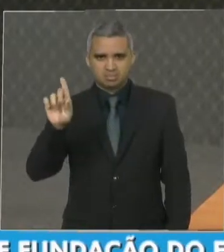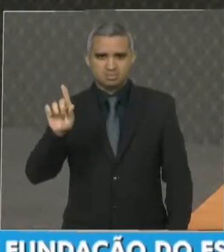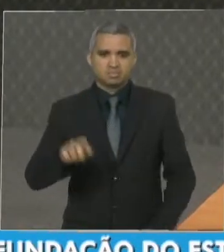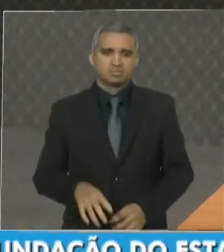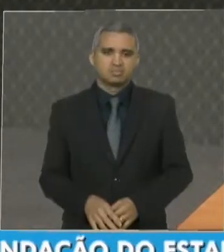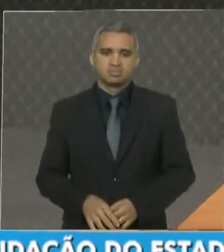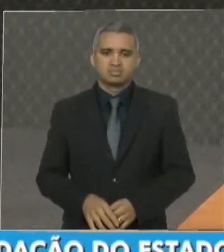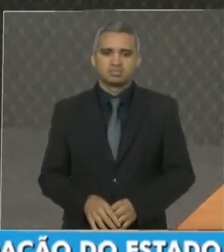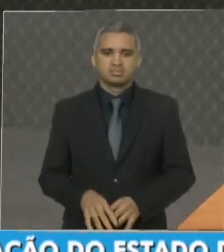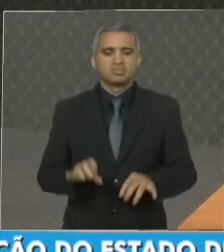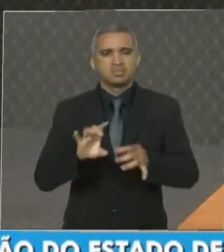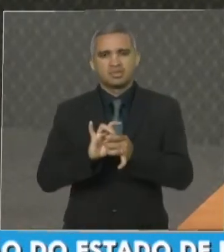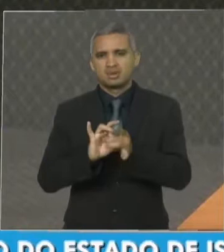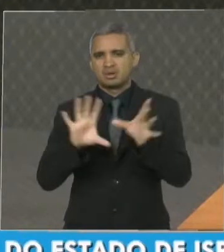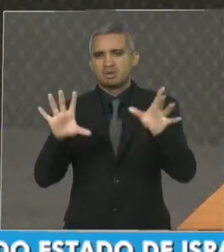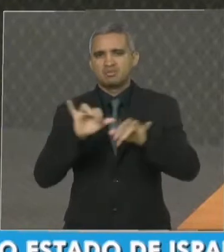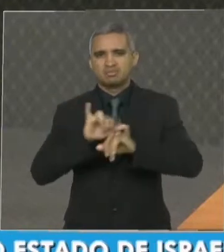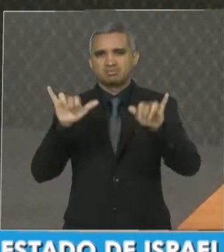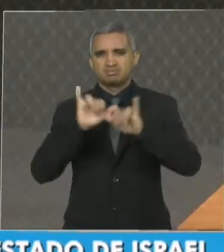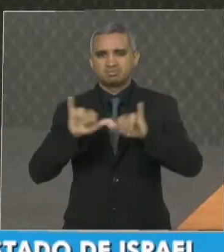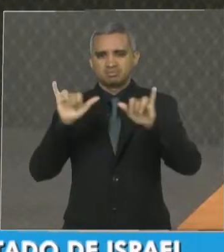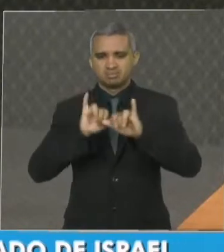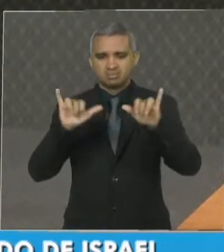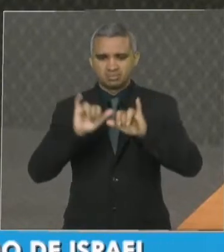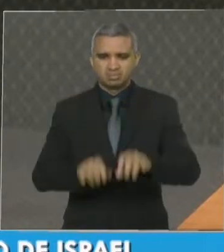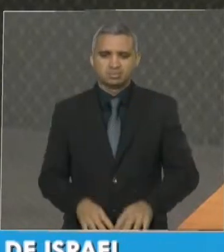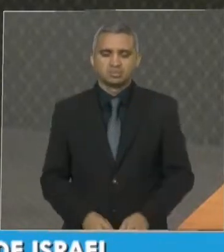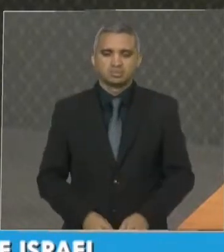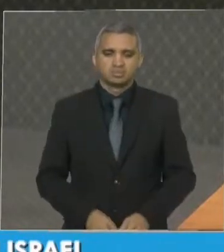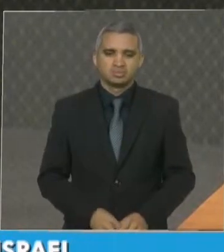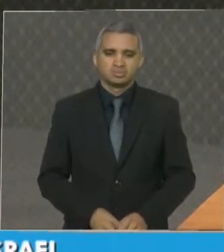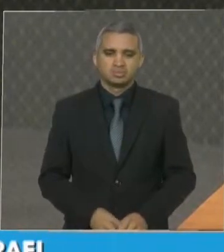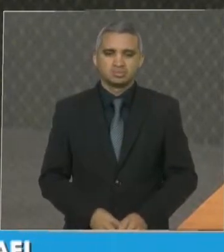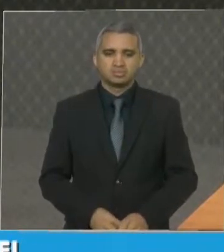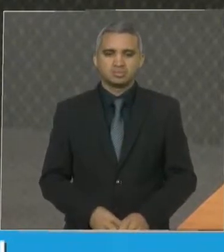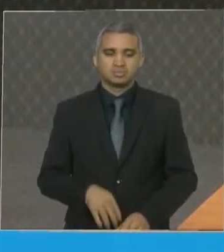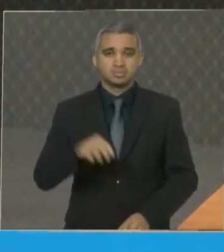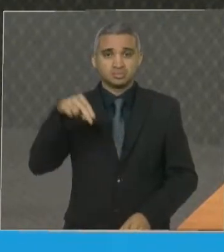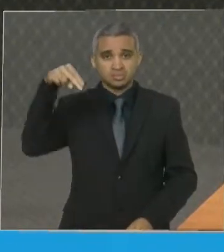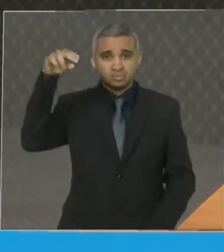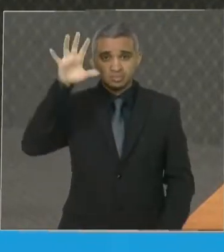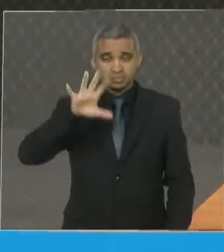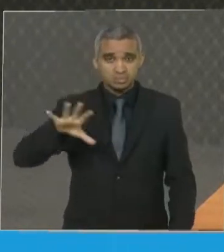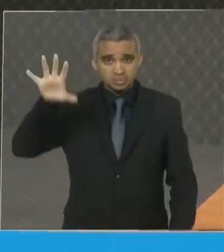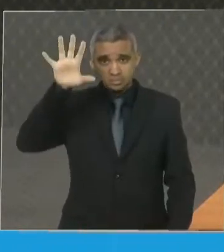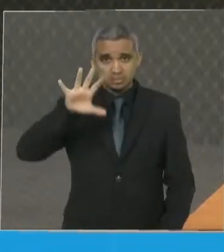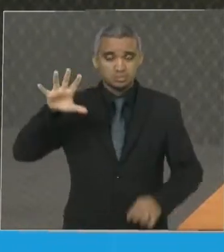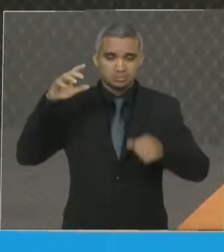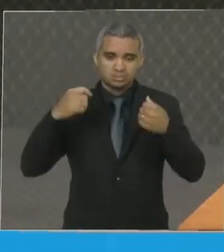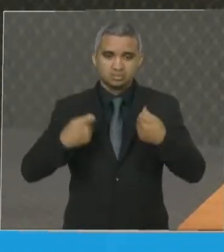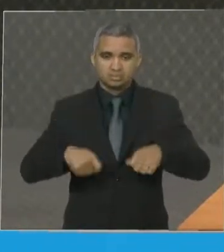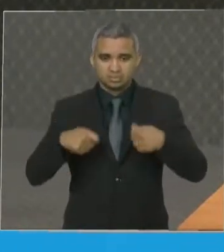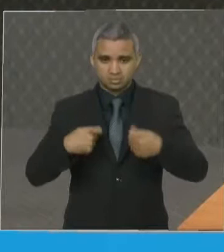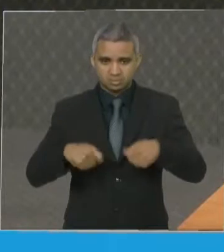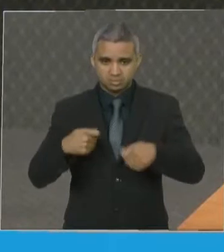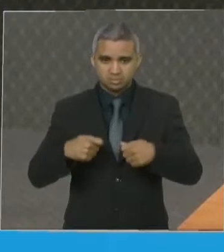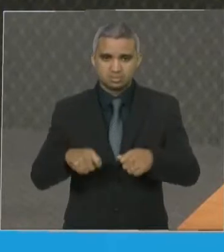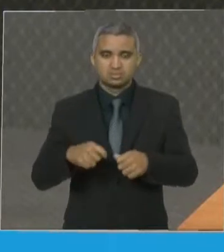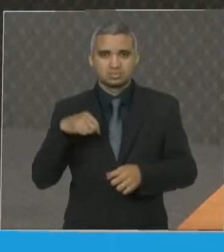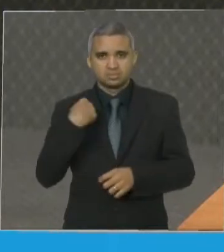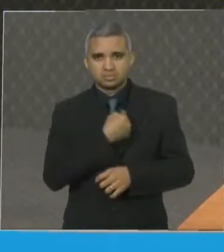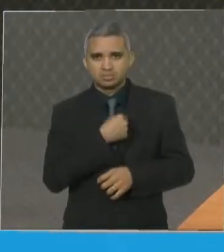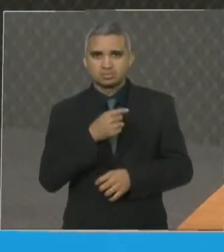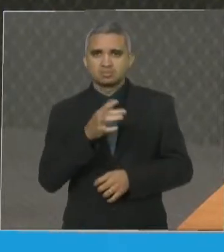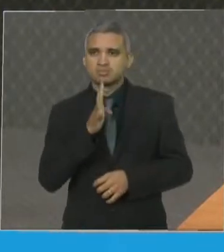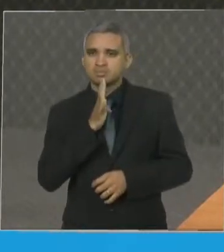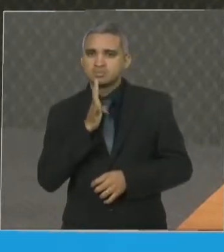livre. O market livre trabalha aqui. O PIB dele é grande e tudo. Mas aqui, no Nordeste, preciso ver para conhecer. É